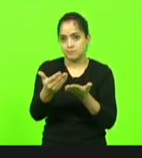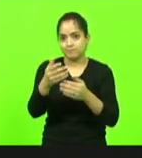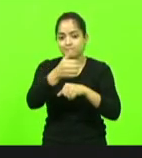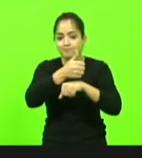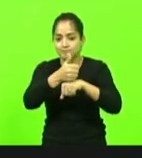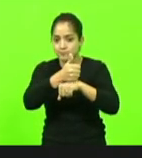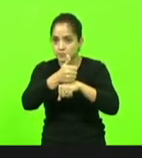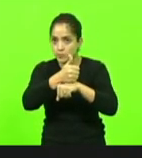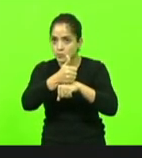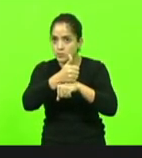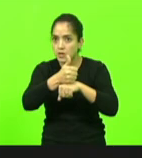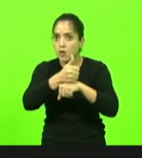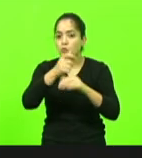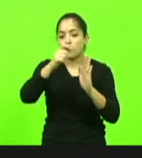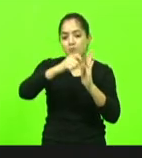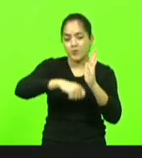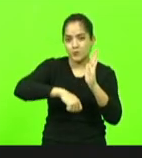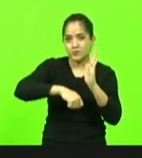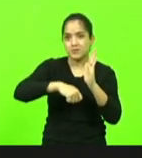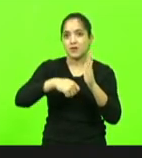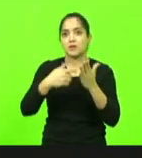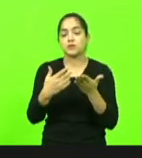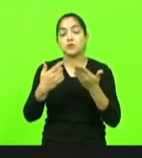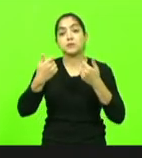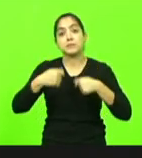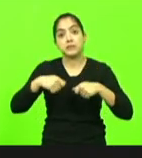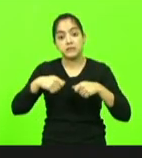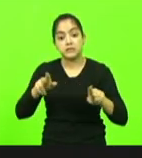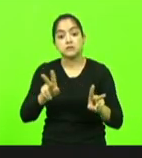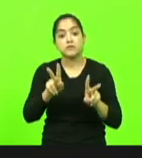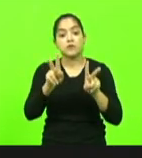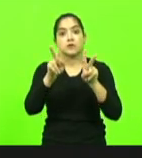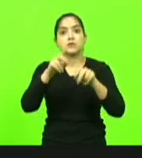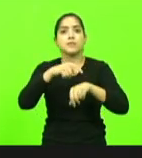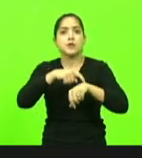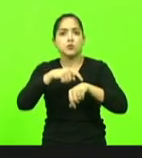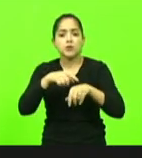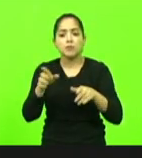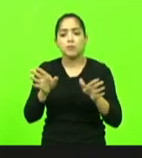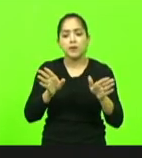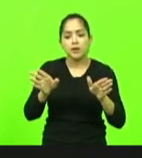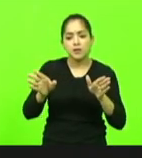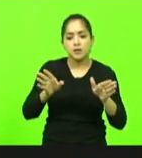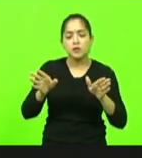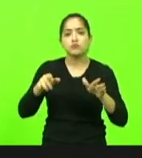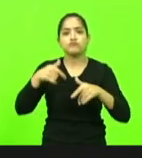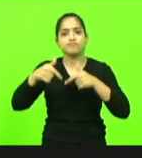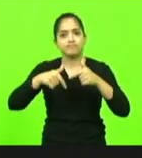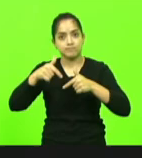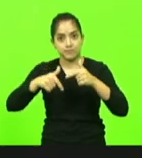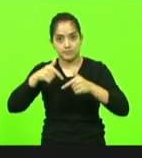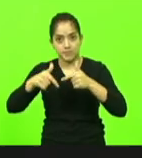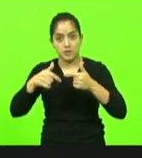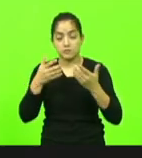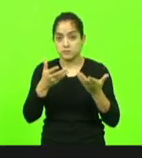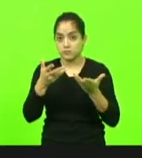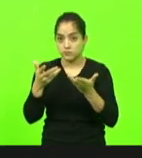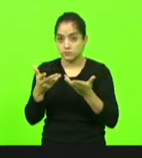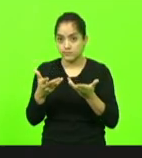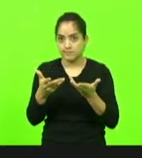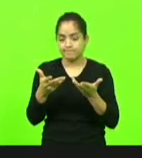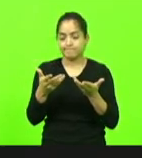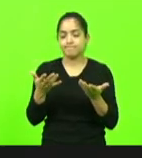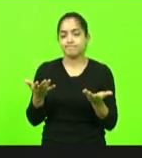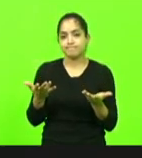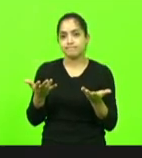como concursada. E você precisa ser valorizado pelo tempo de dedicação. É isso que nós queremos aqui. E quando